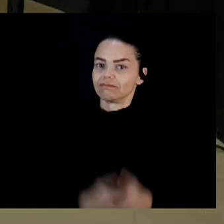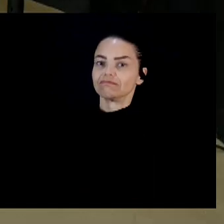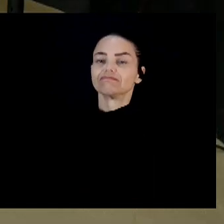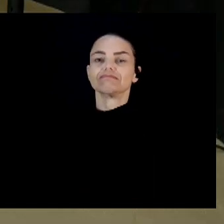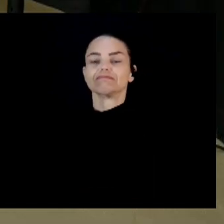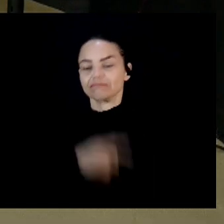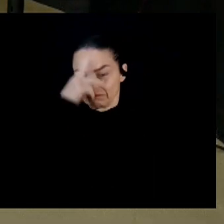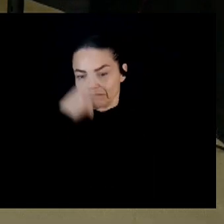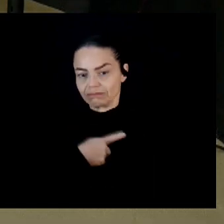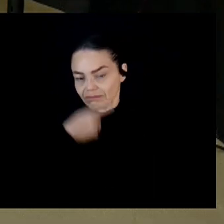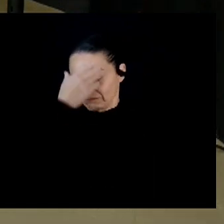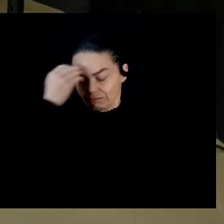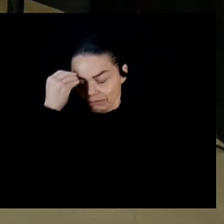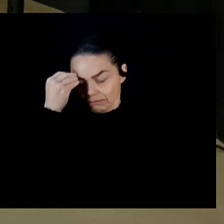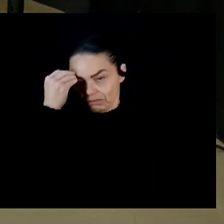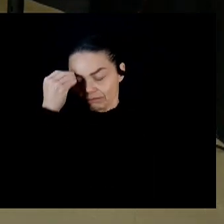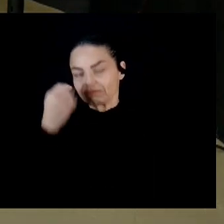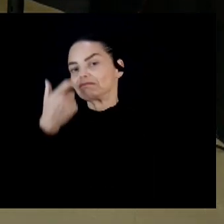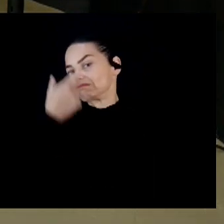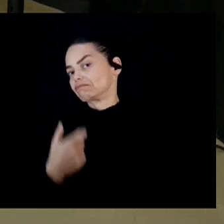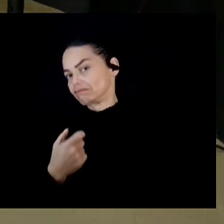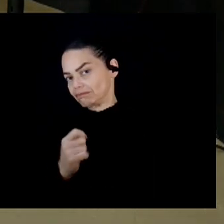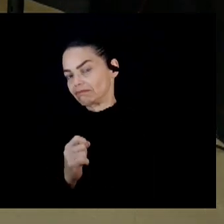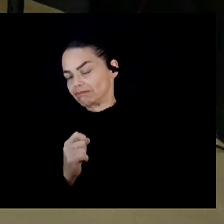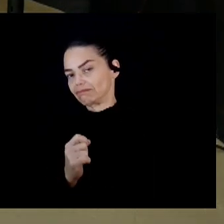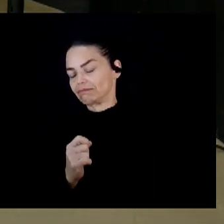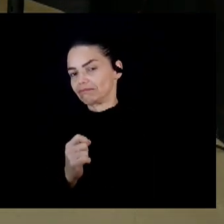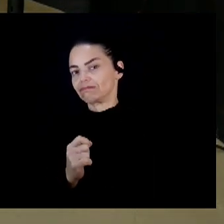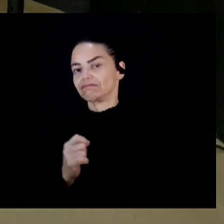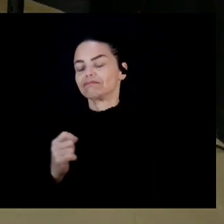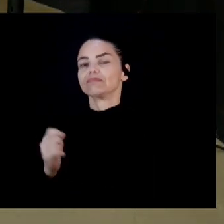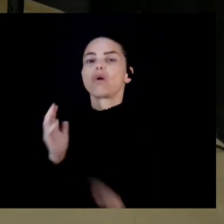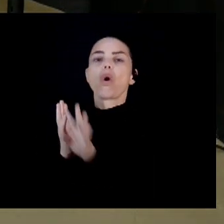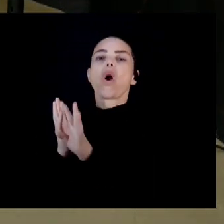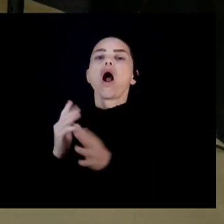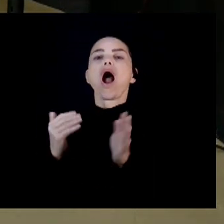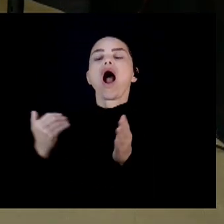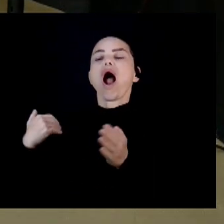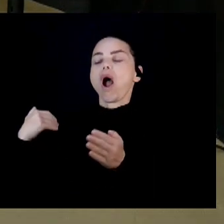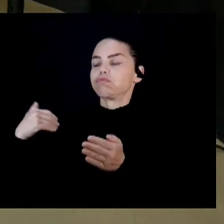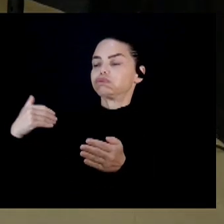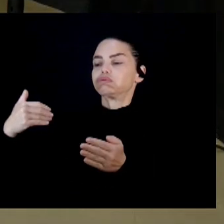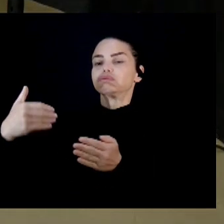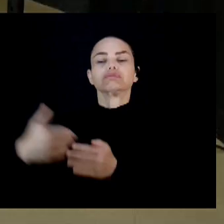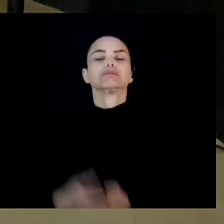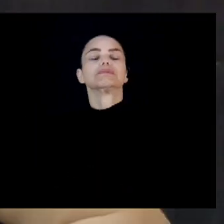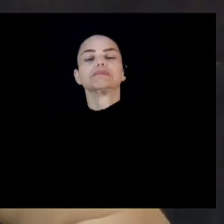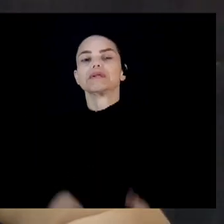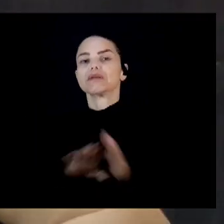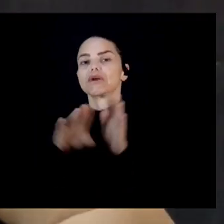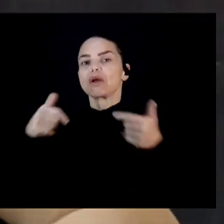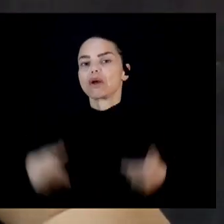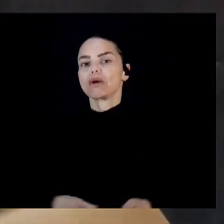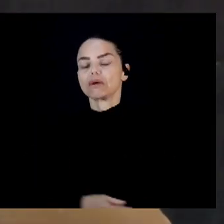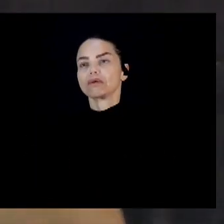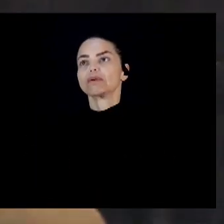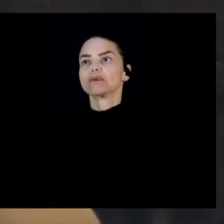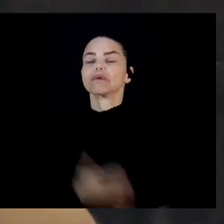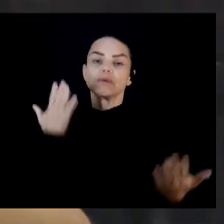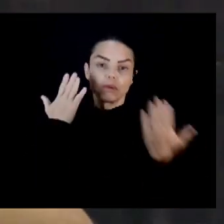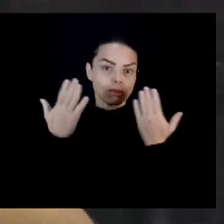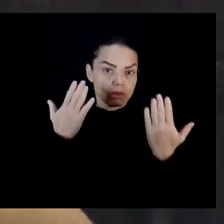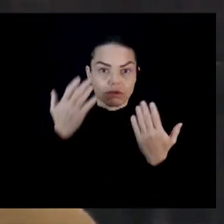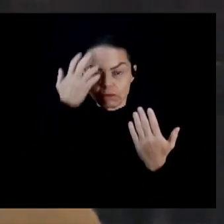esquece um pouquinho, né? Tudo que eu fiz para chegar até aqui, então eu acho importante. É verdade, obrigada. A parte da comparação. A gente tem que